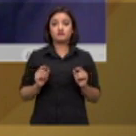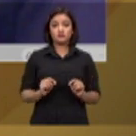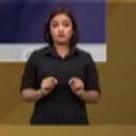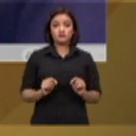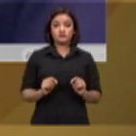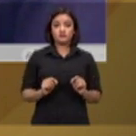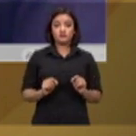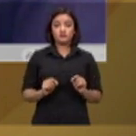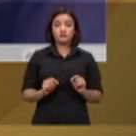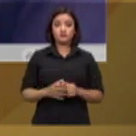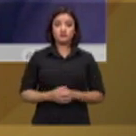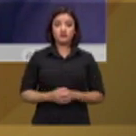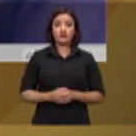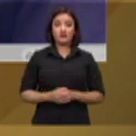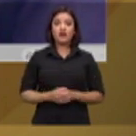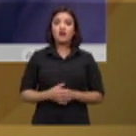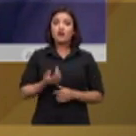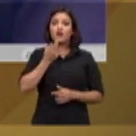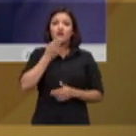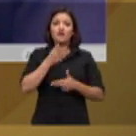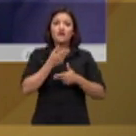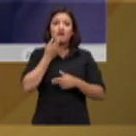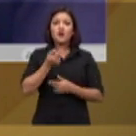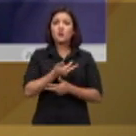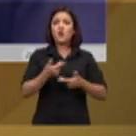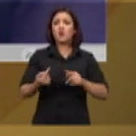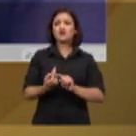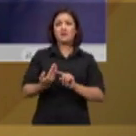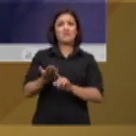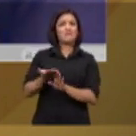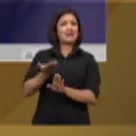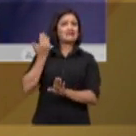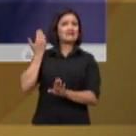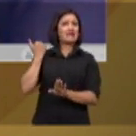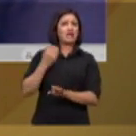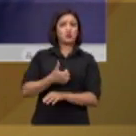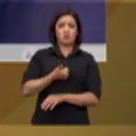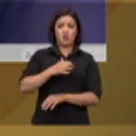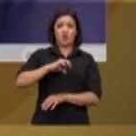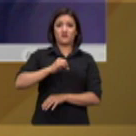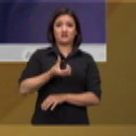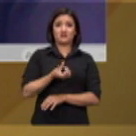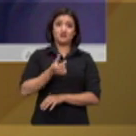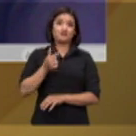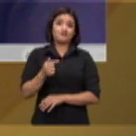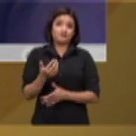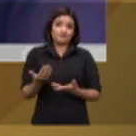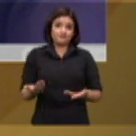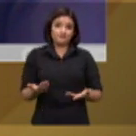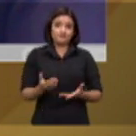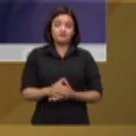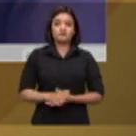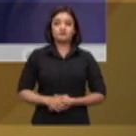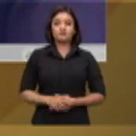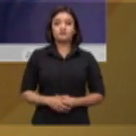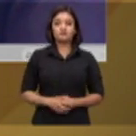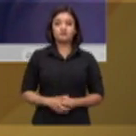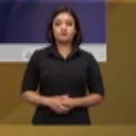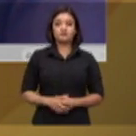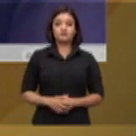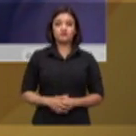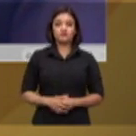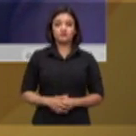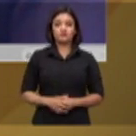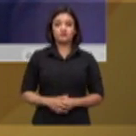um viés de 67, ainda antigos. Antes de mais nada, para não